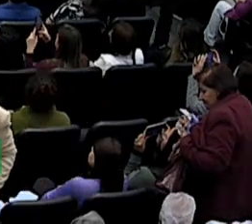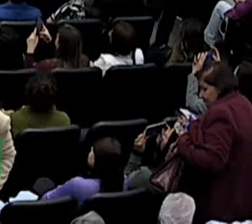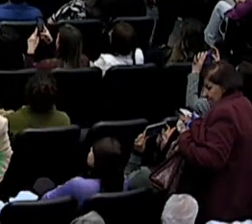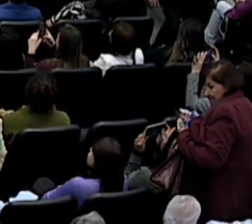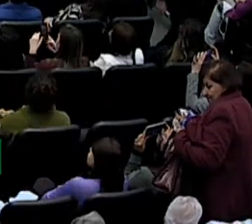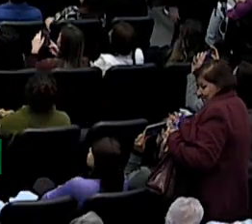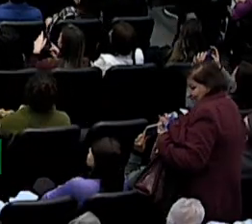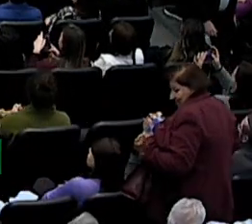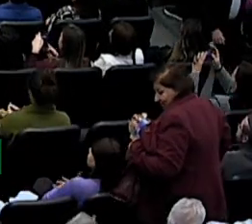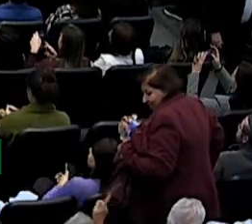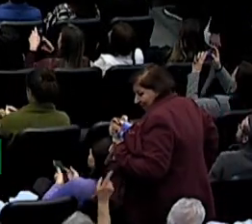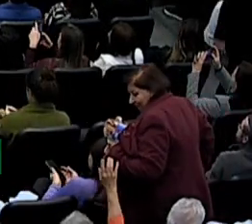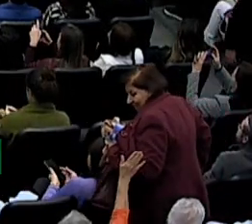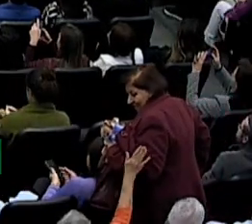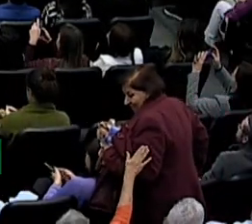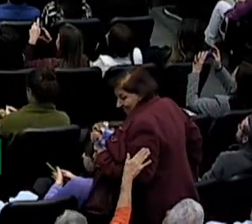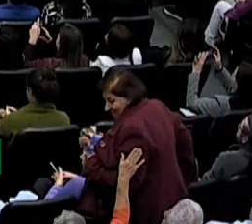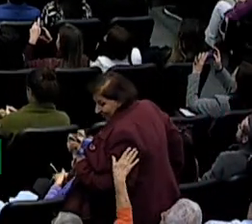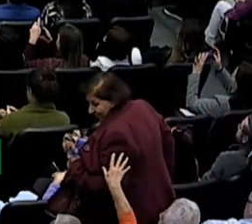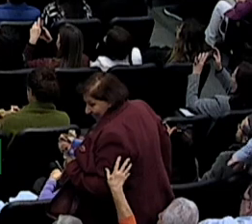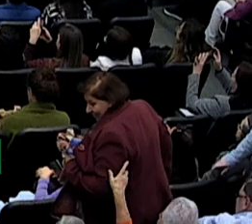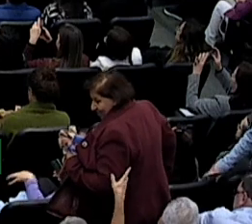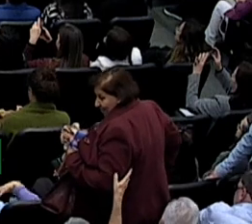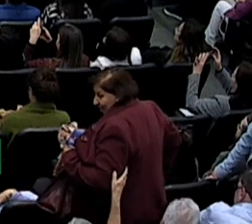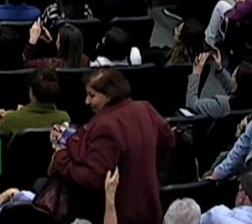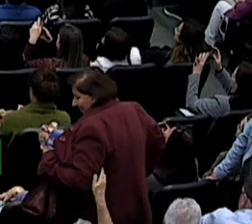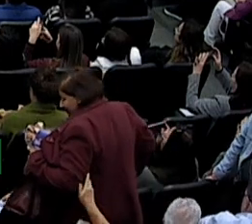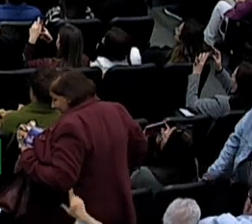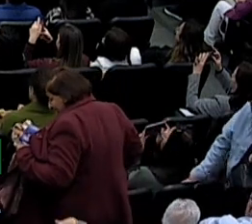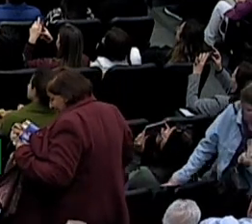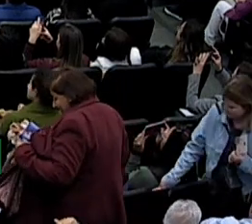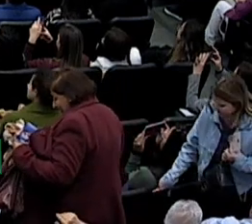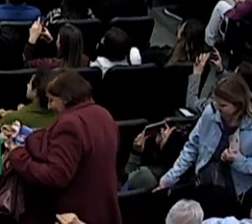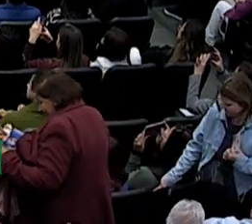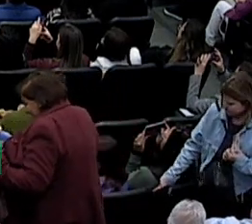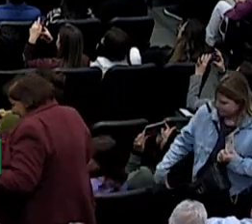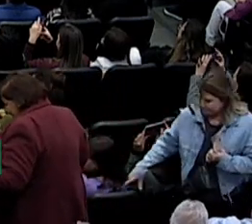fica desviada. Vem do